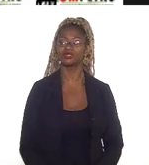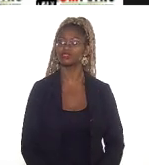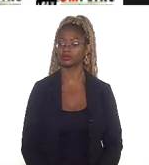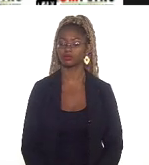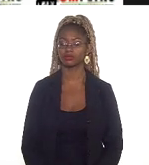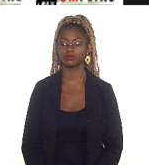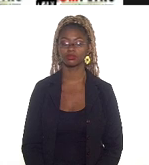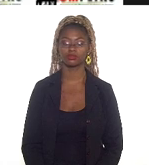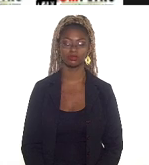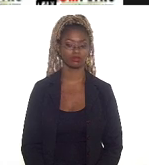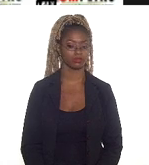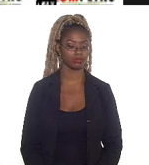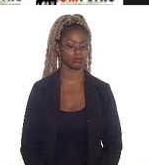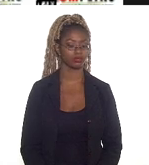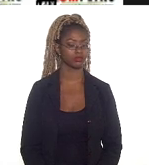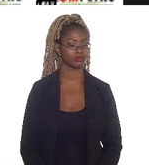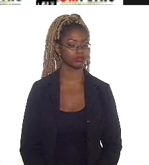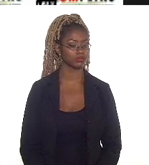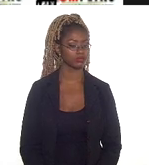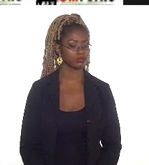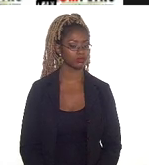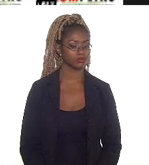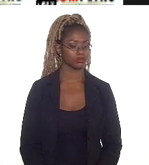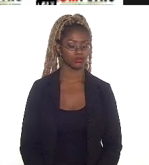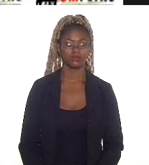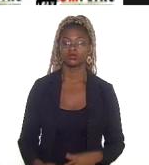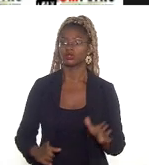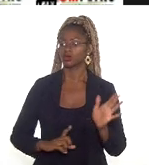A pergunta sobre avaliação,